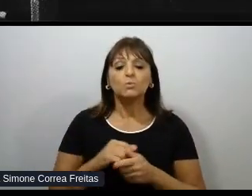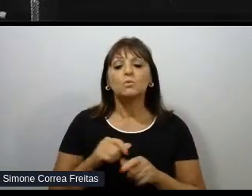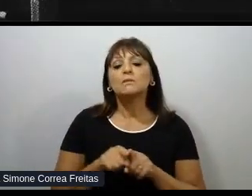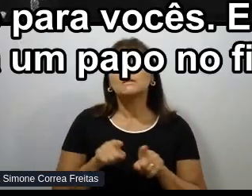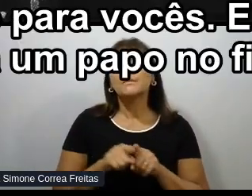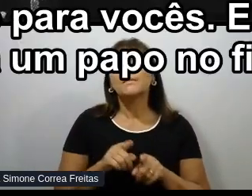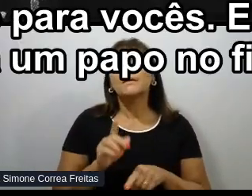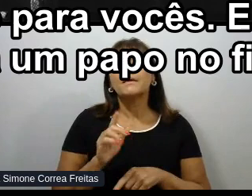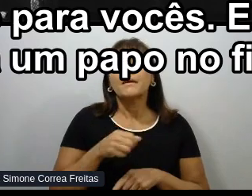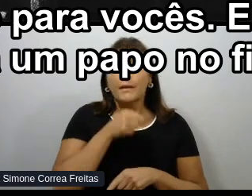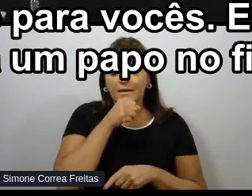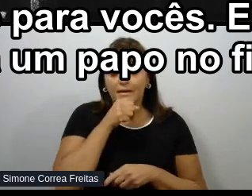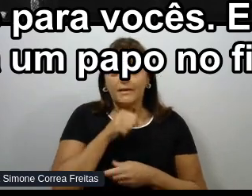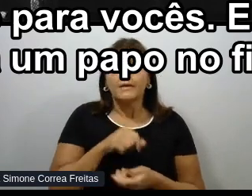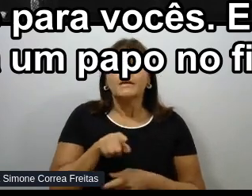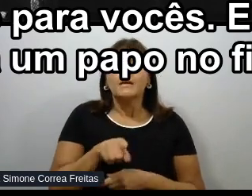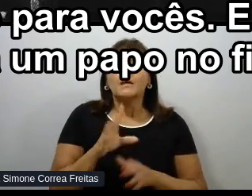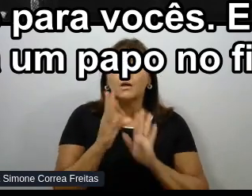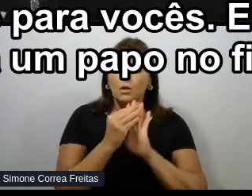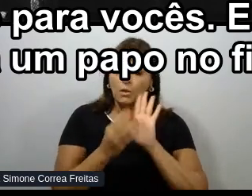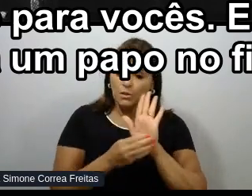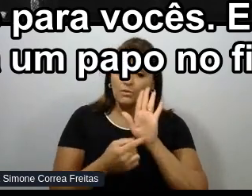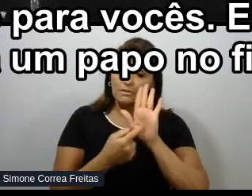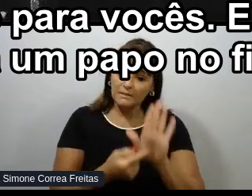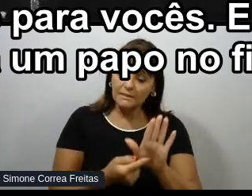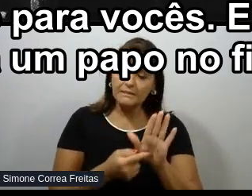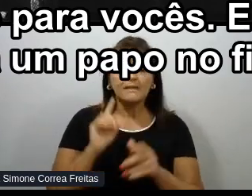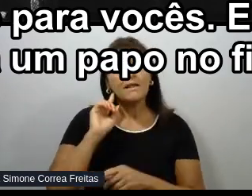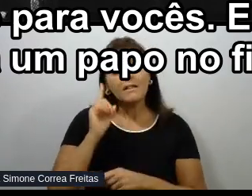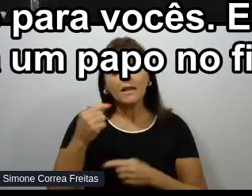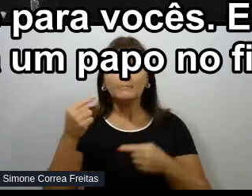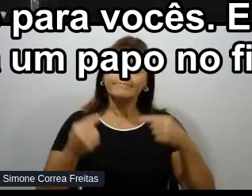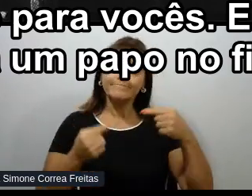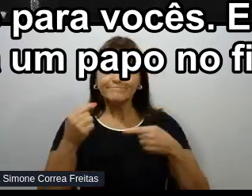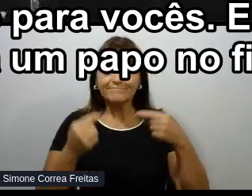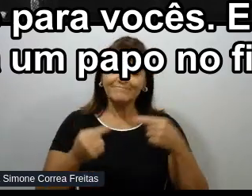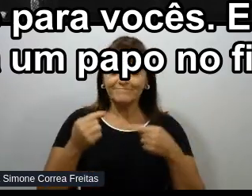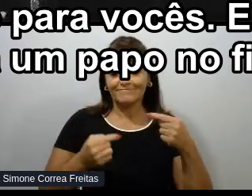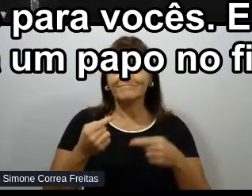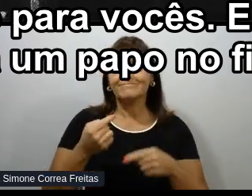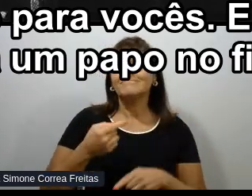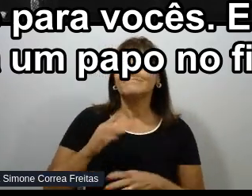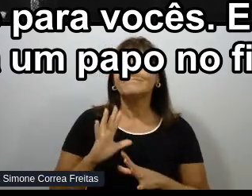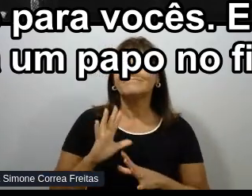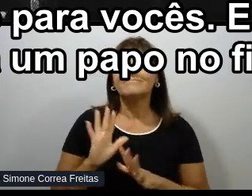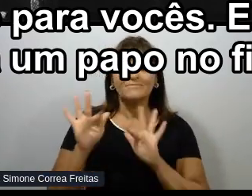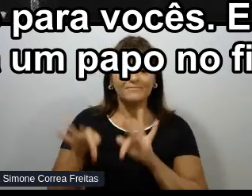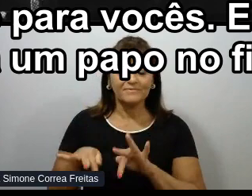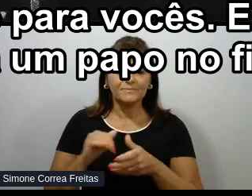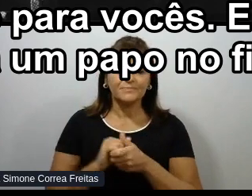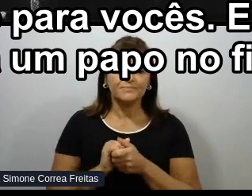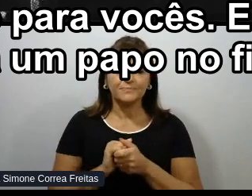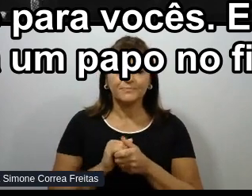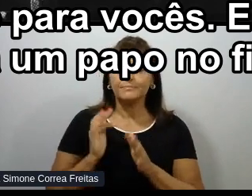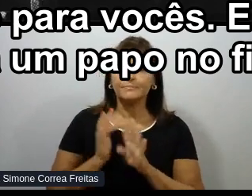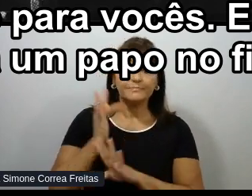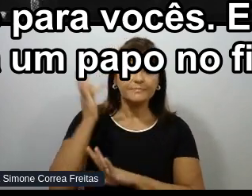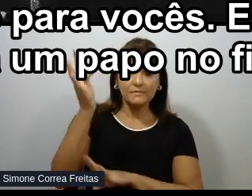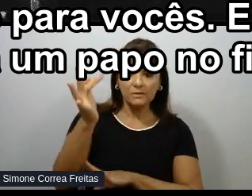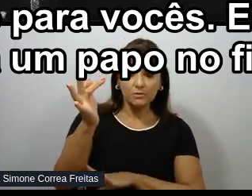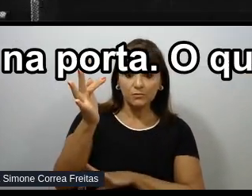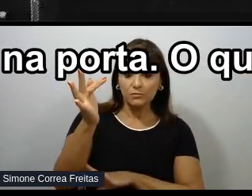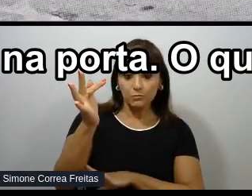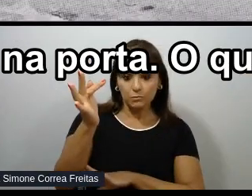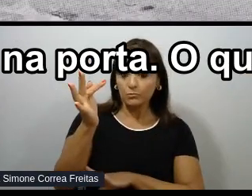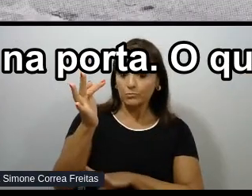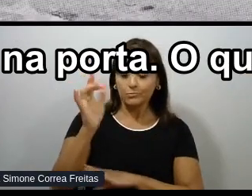está batendo na porta. O que seria esse futuro? Pela primeira vez, a gente vai ter mais pessoas